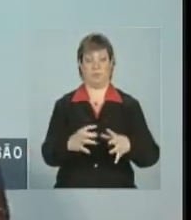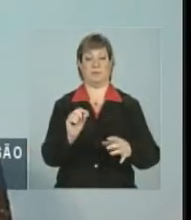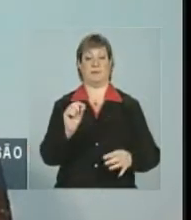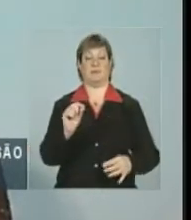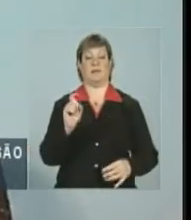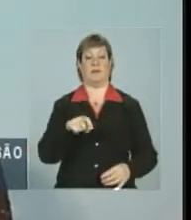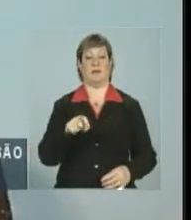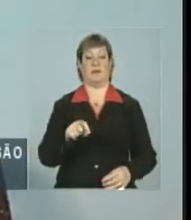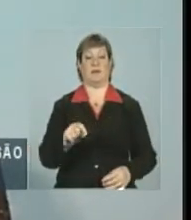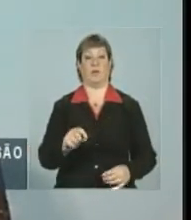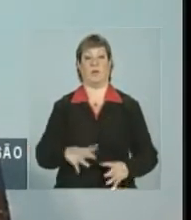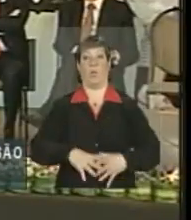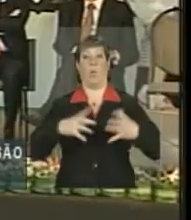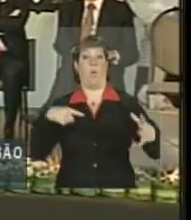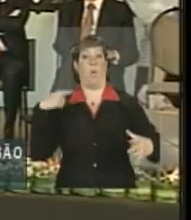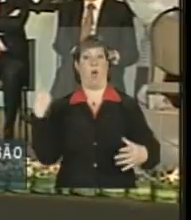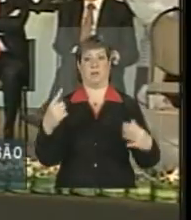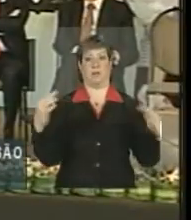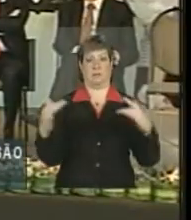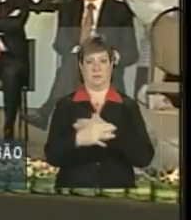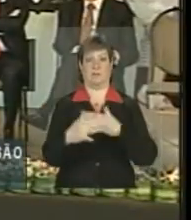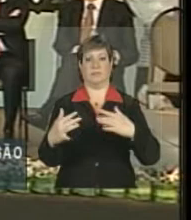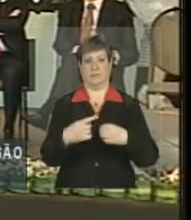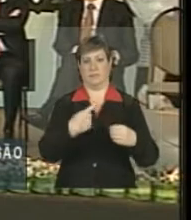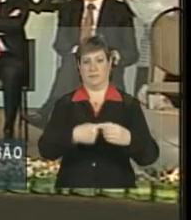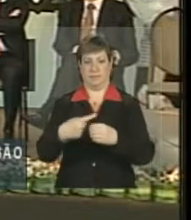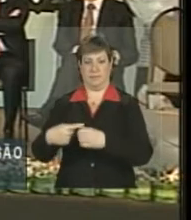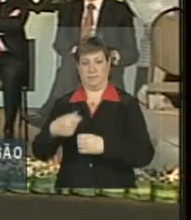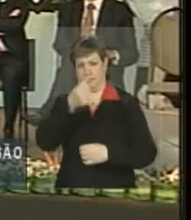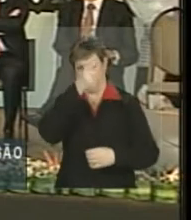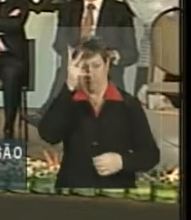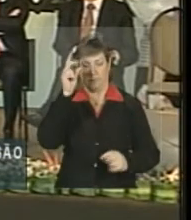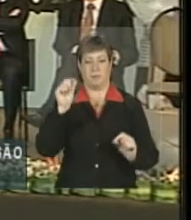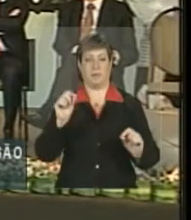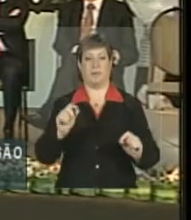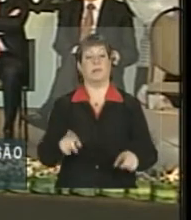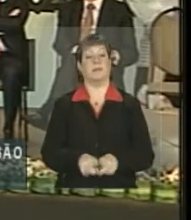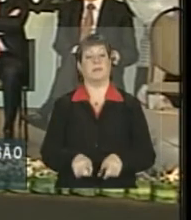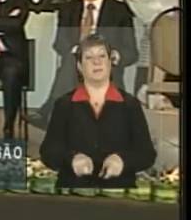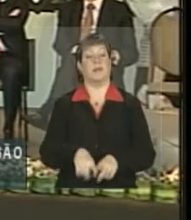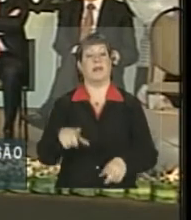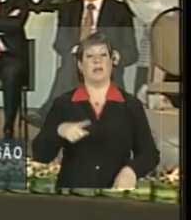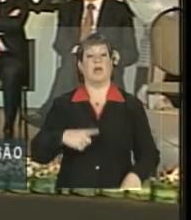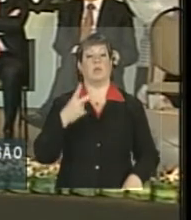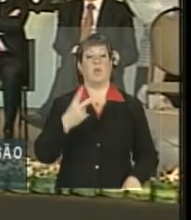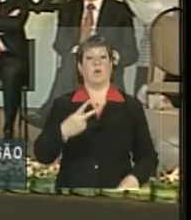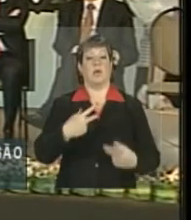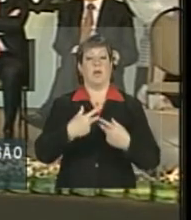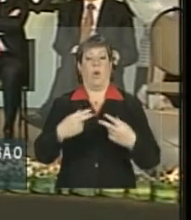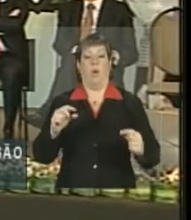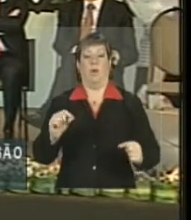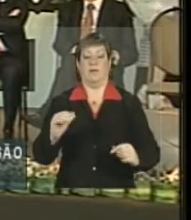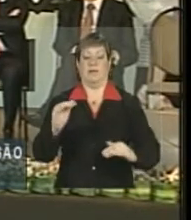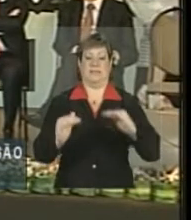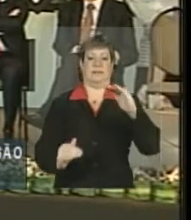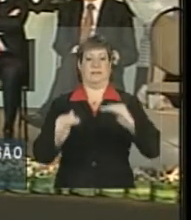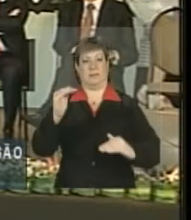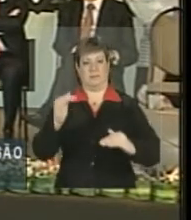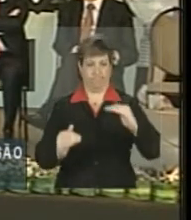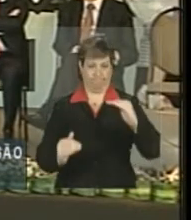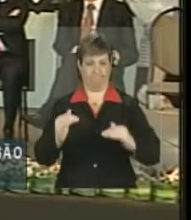nos grandes municípios. Leve em conta também mais duas coisas: a